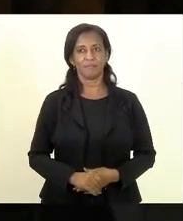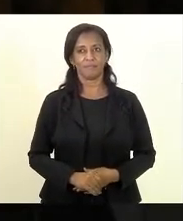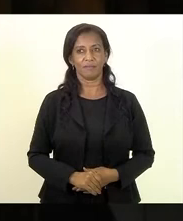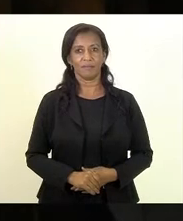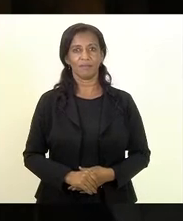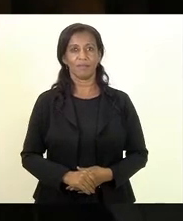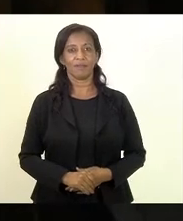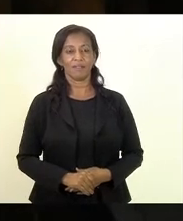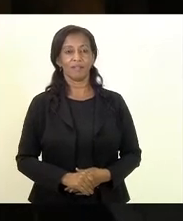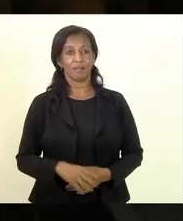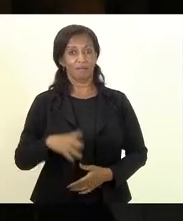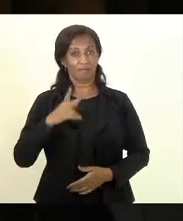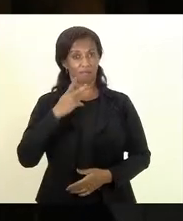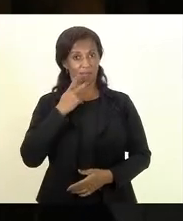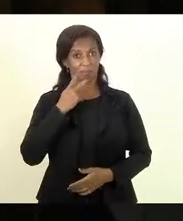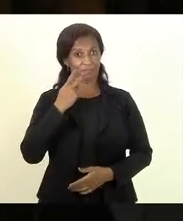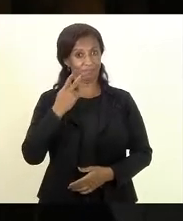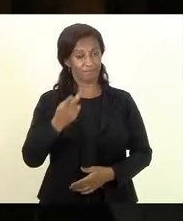insinuar